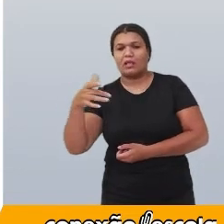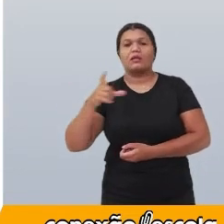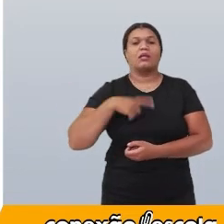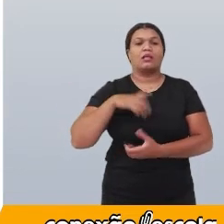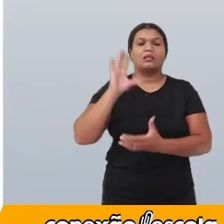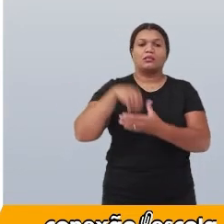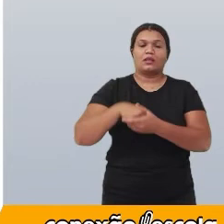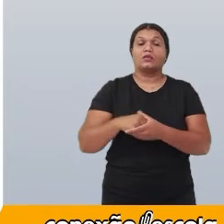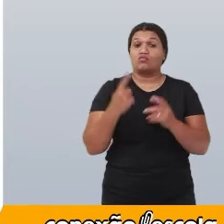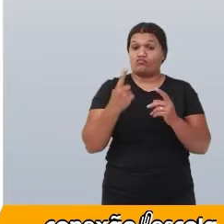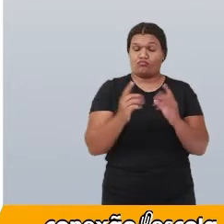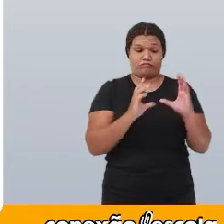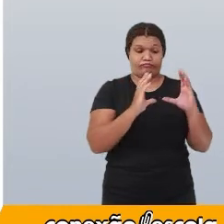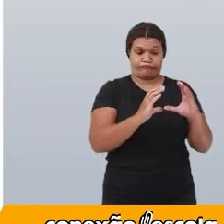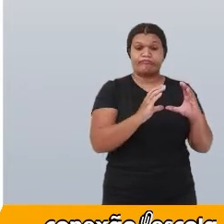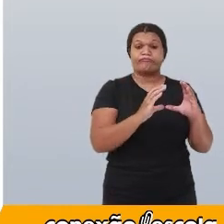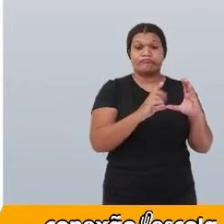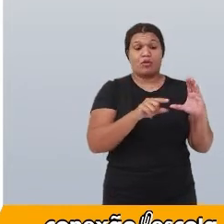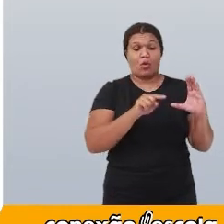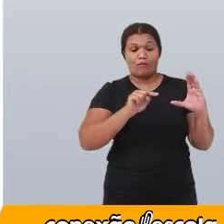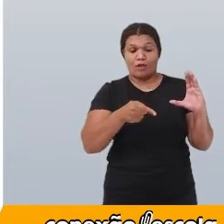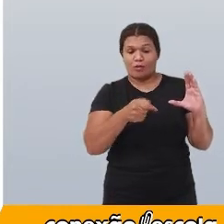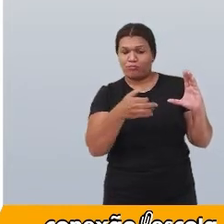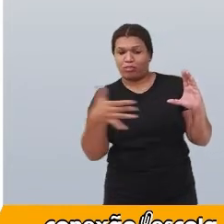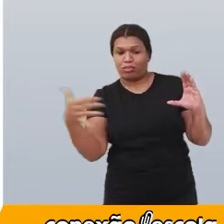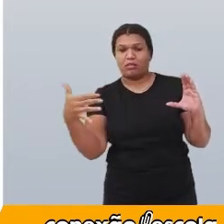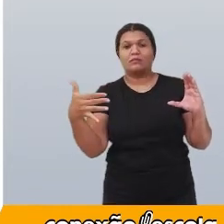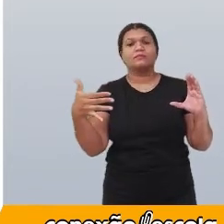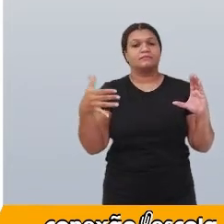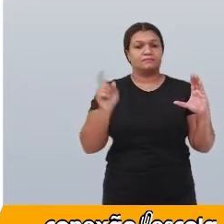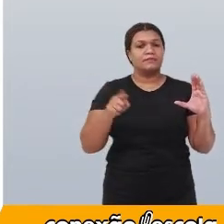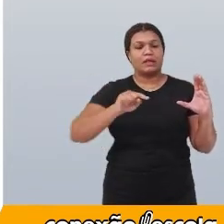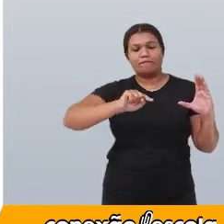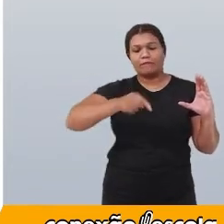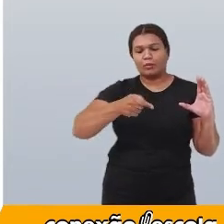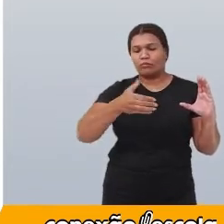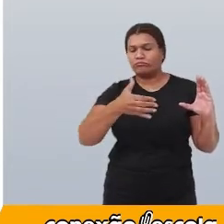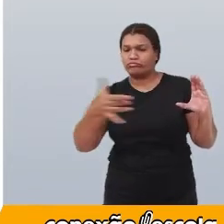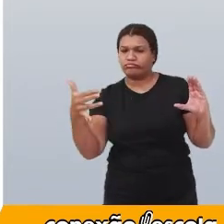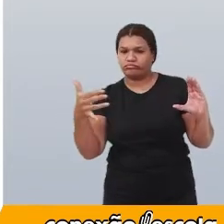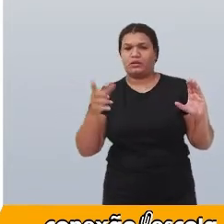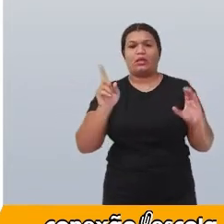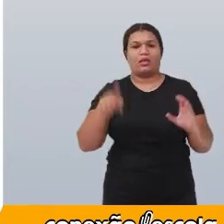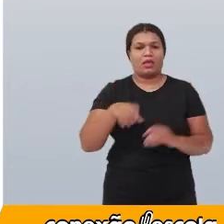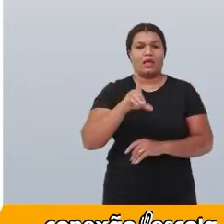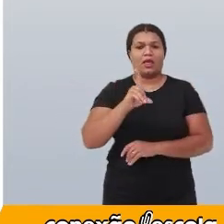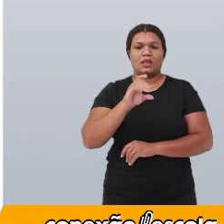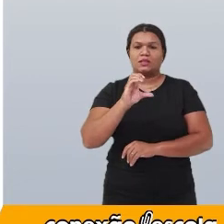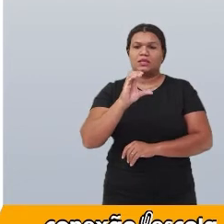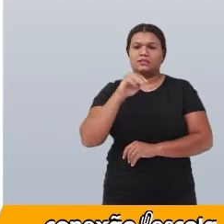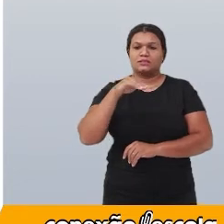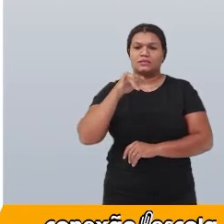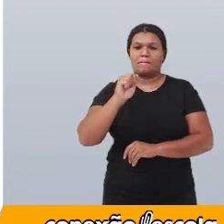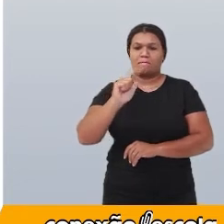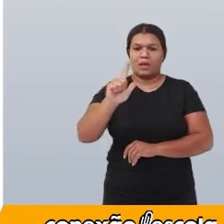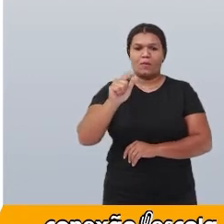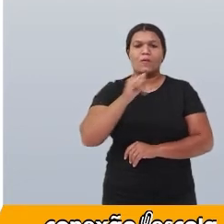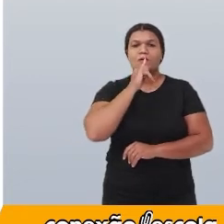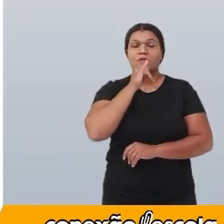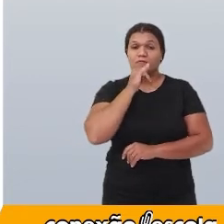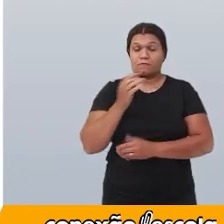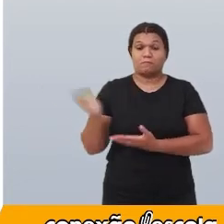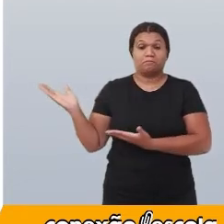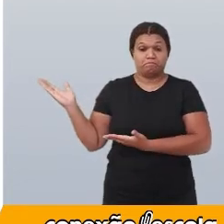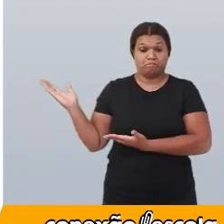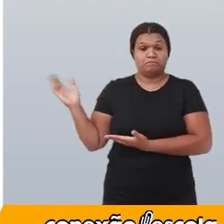uma parte inteira e outra parte decimal separados por vírgula, certo? Nesse caso,